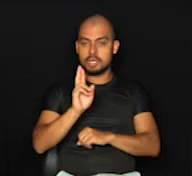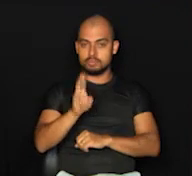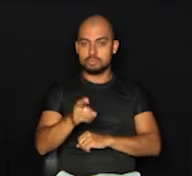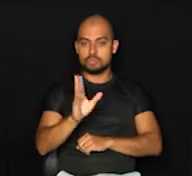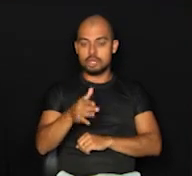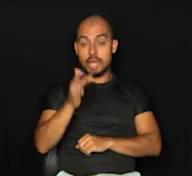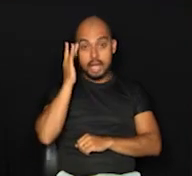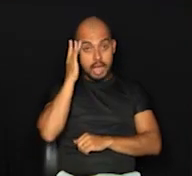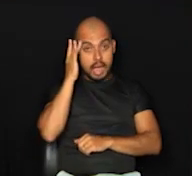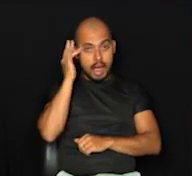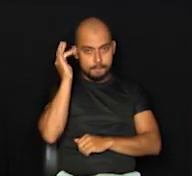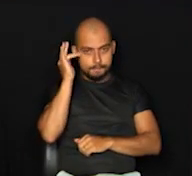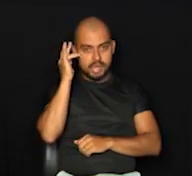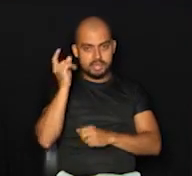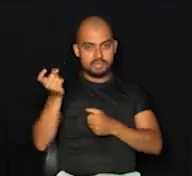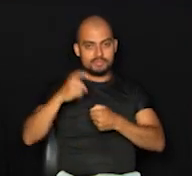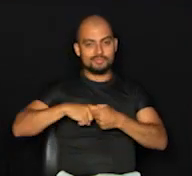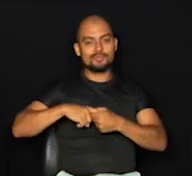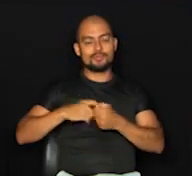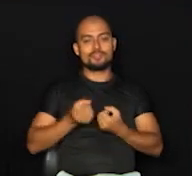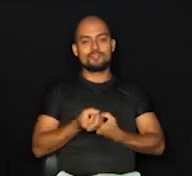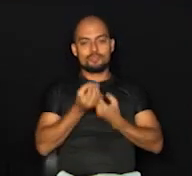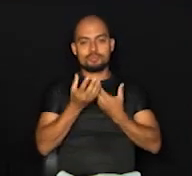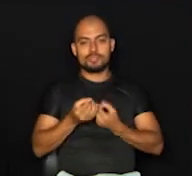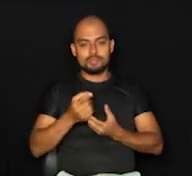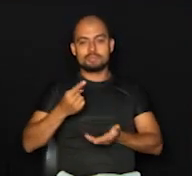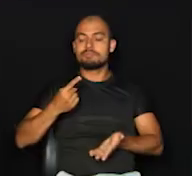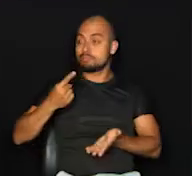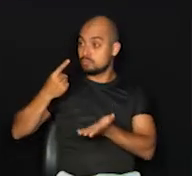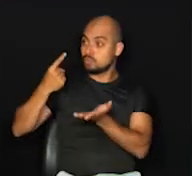volta amanhã com mais informações. Combinado. Então, a gente